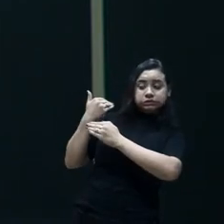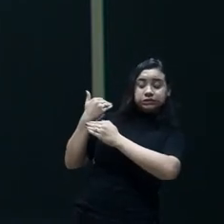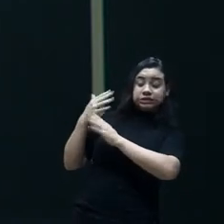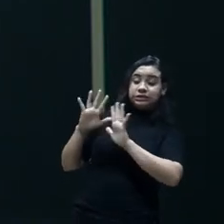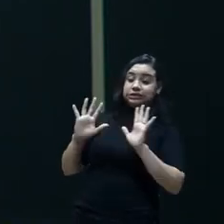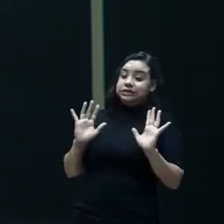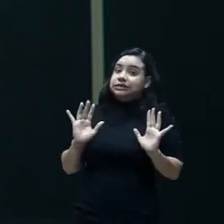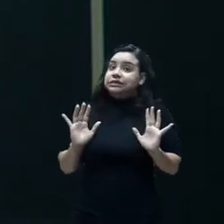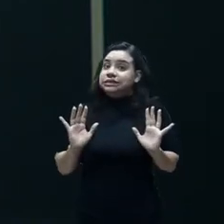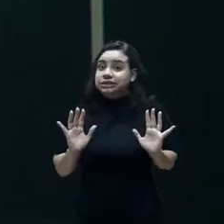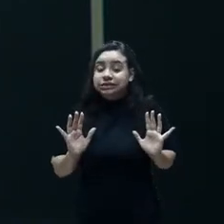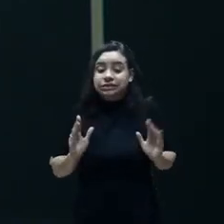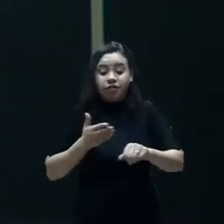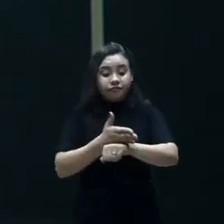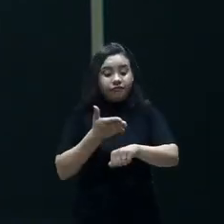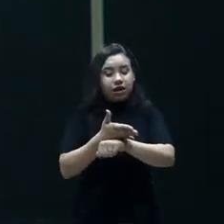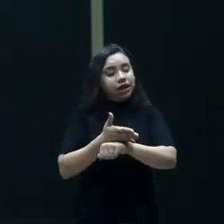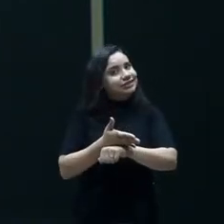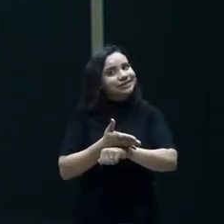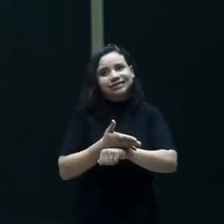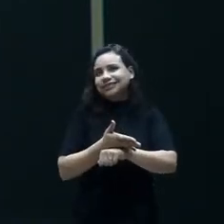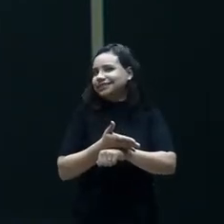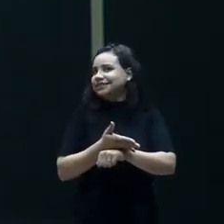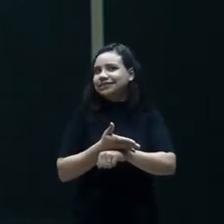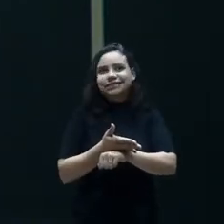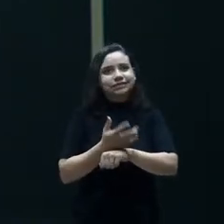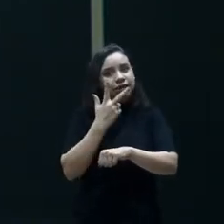Já não tinha mais a frequência que tinha nos cultos.